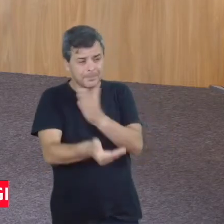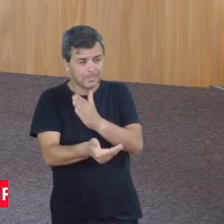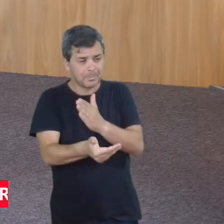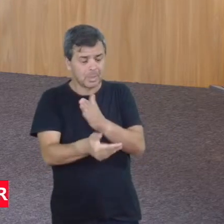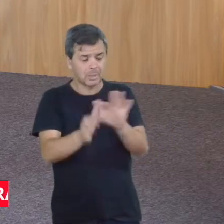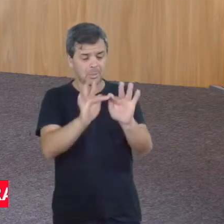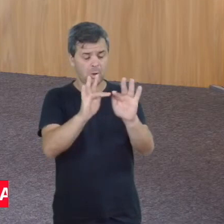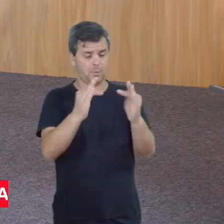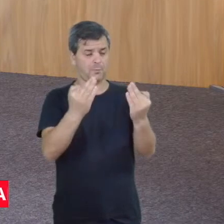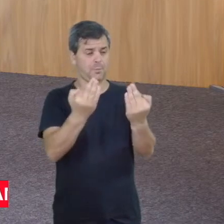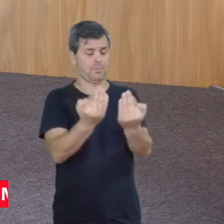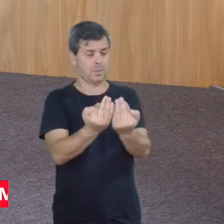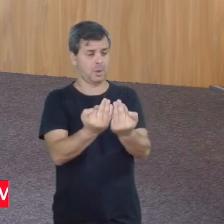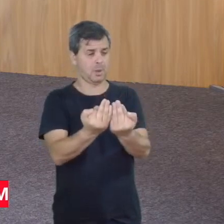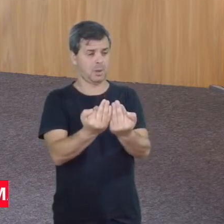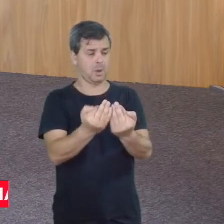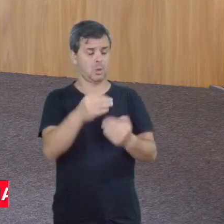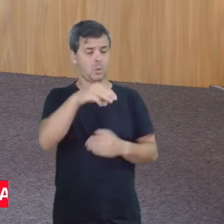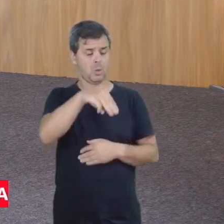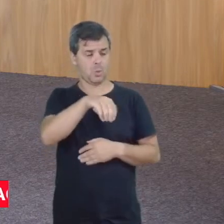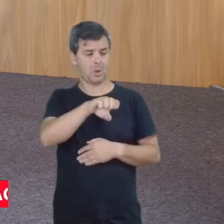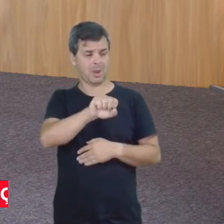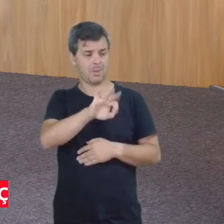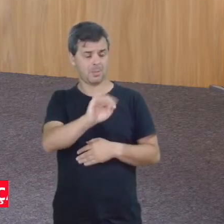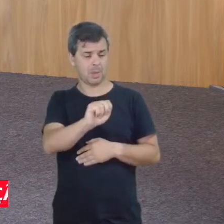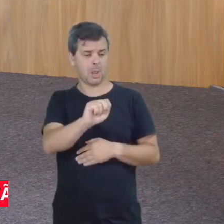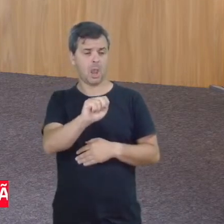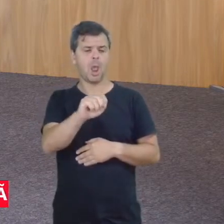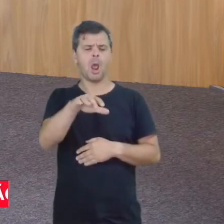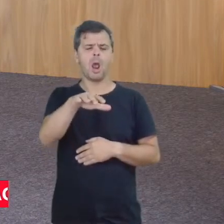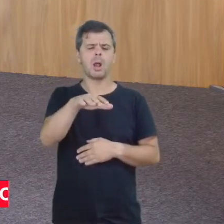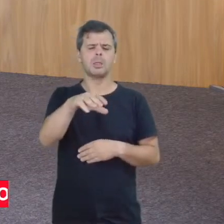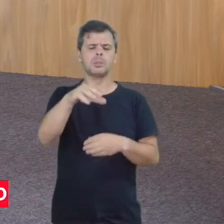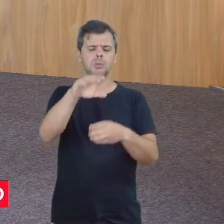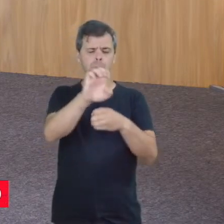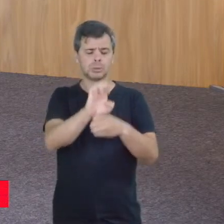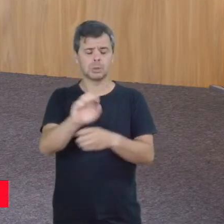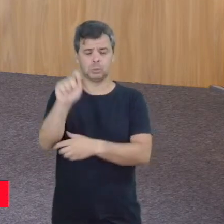pelas famílias, né, do MST no Rio Grande do Sul com as enchentes.